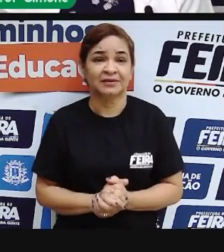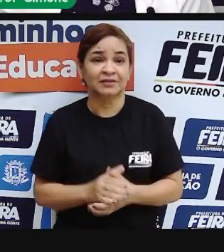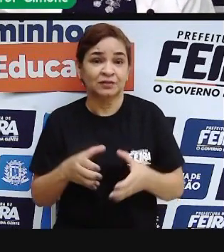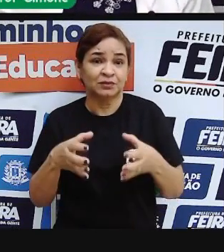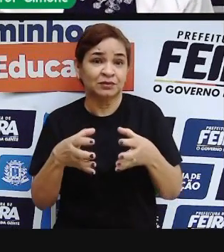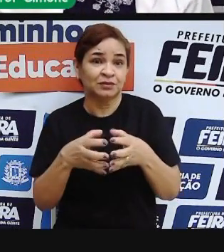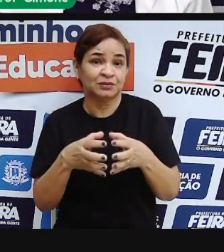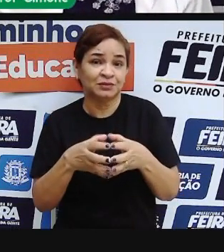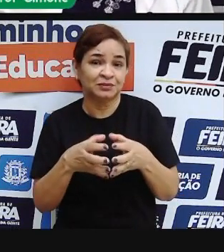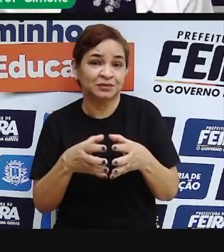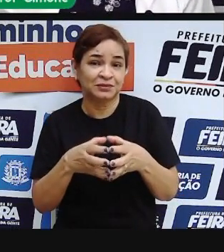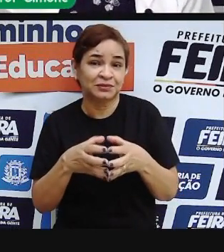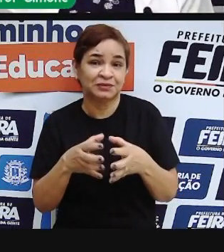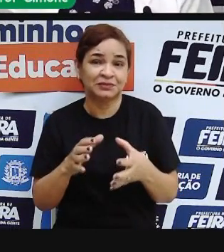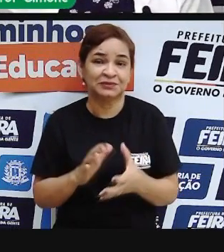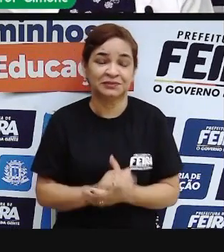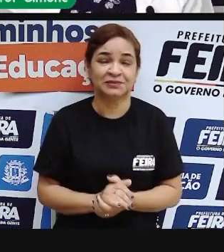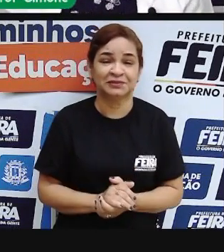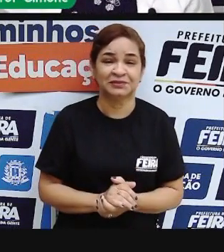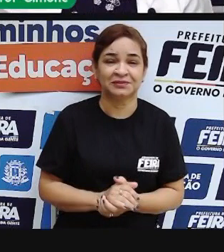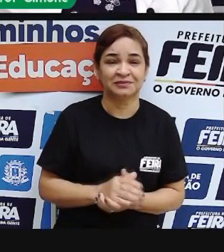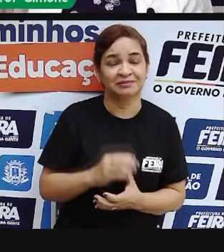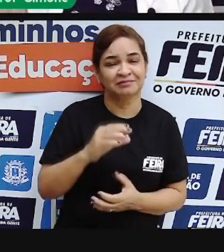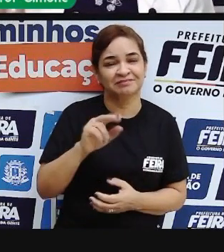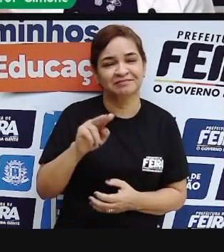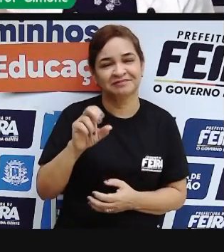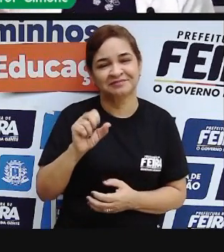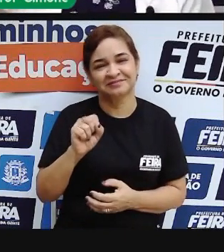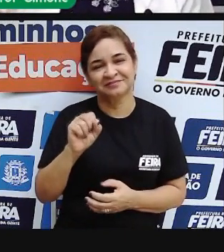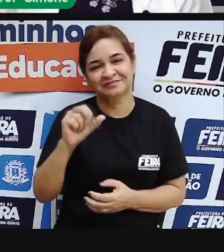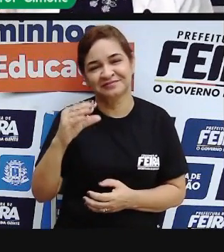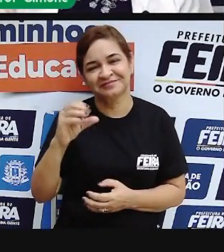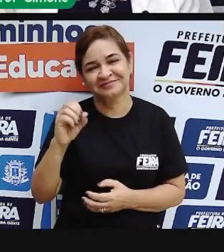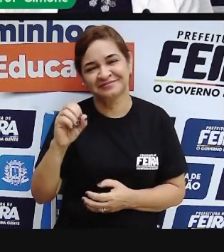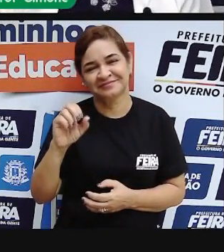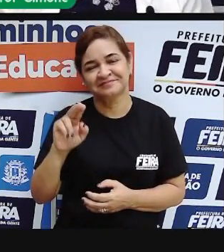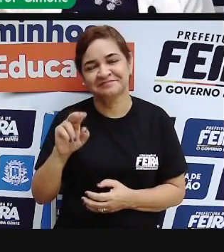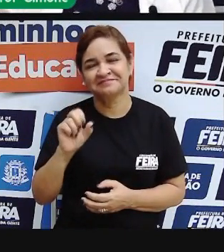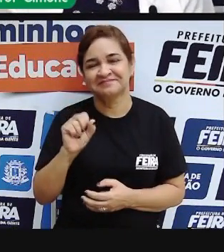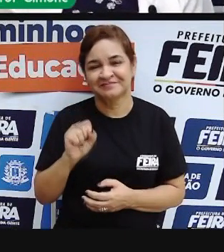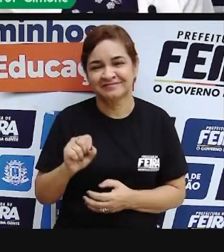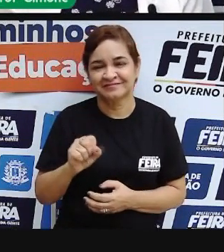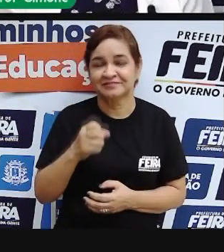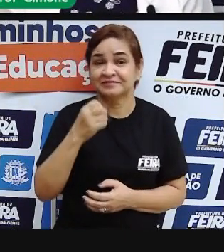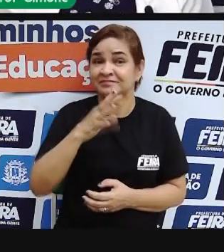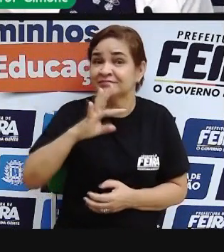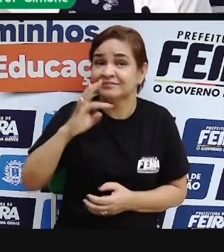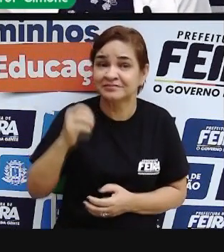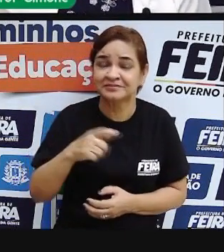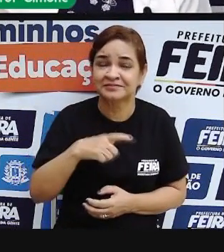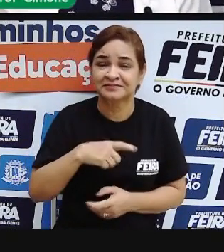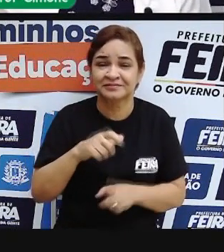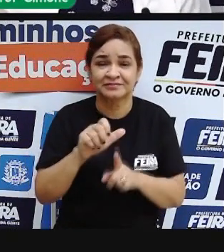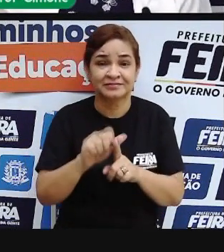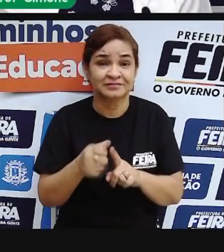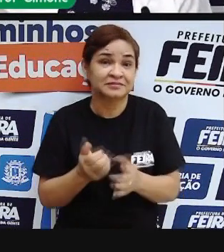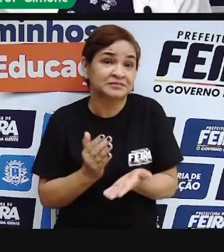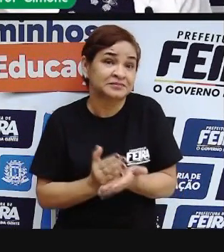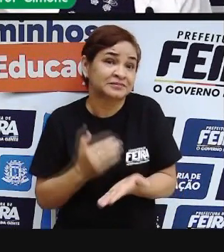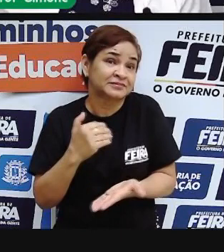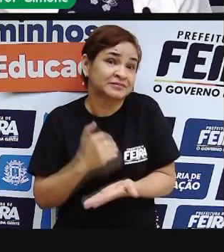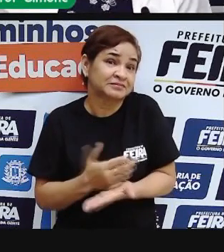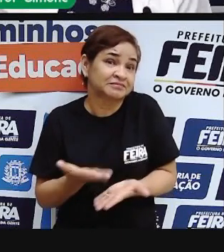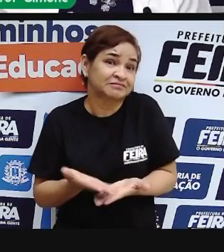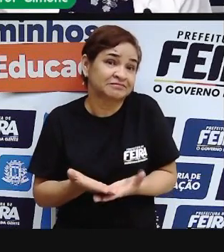de mugunzá. É uma mistura doida, mas o fato é que tudo leva milho. O próprio bolo de milho, o